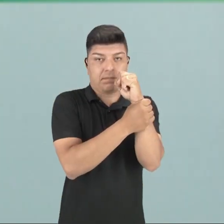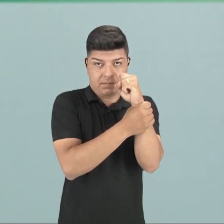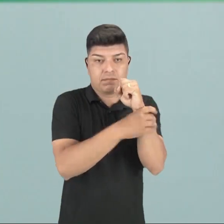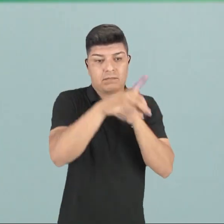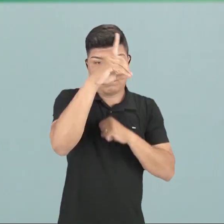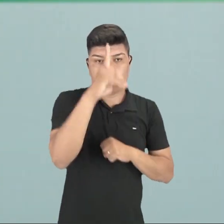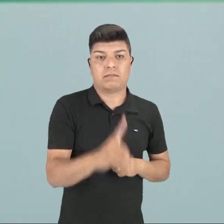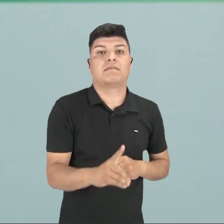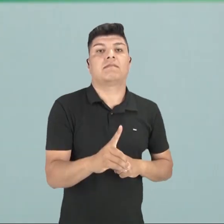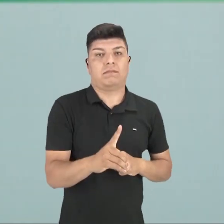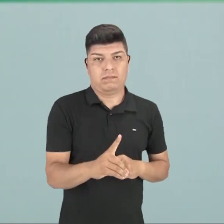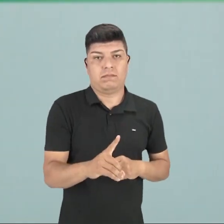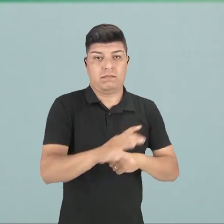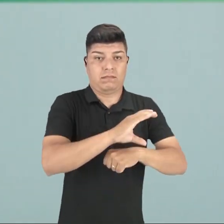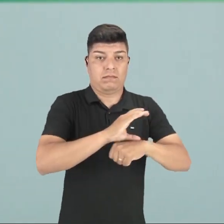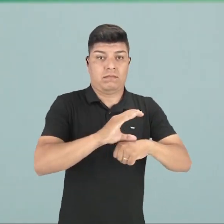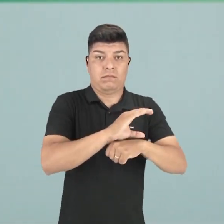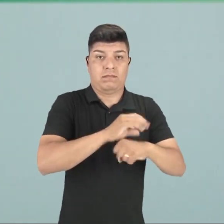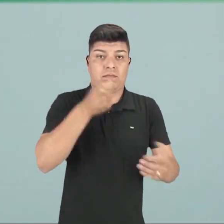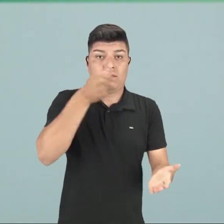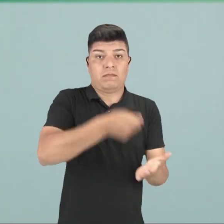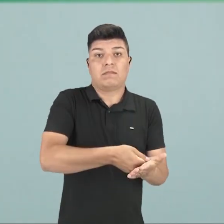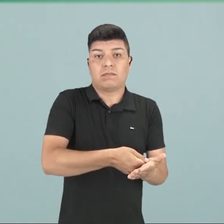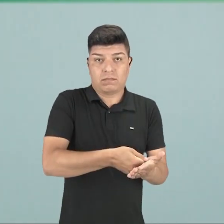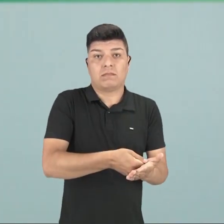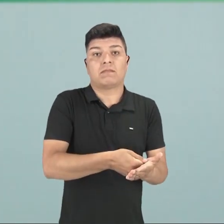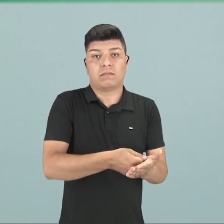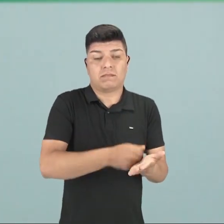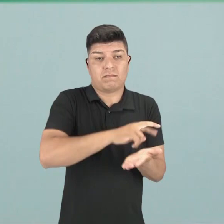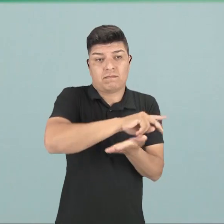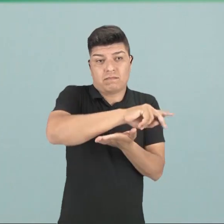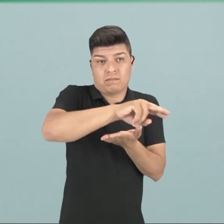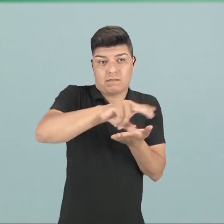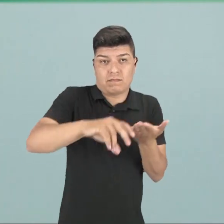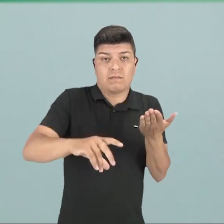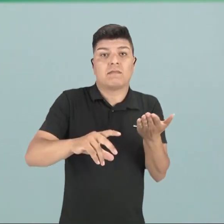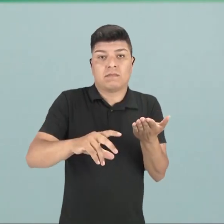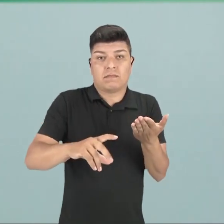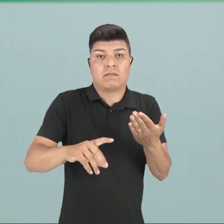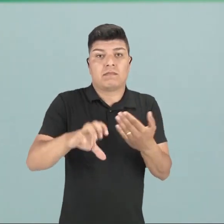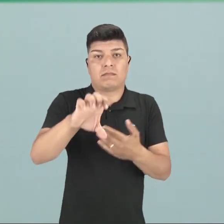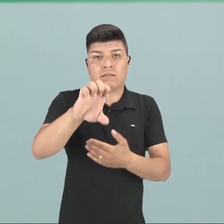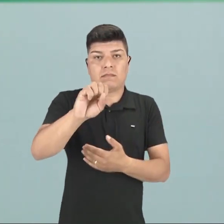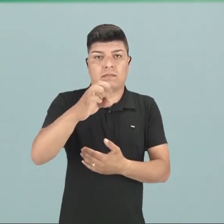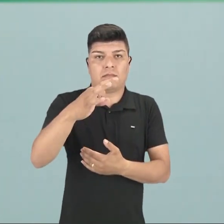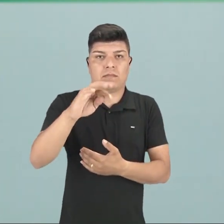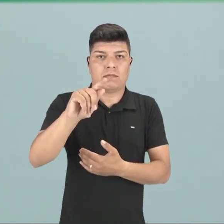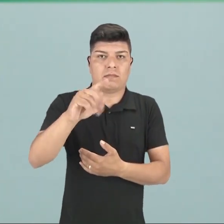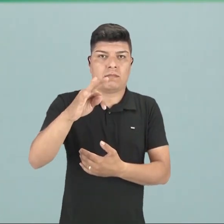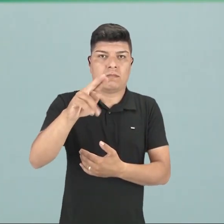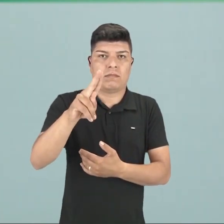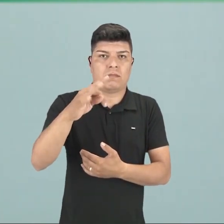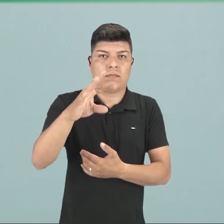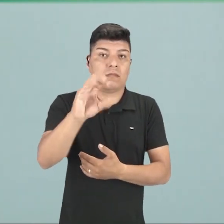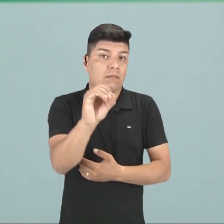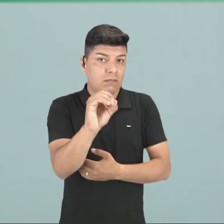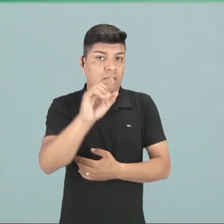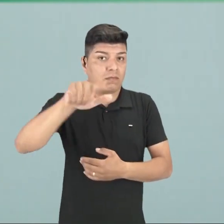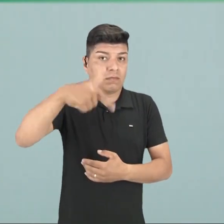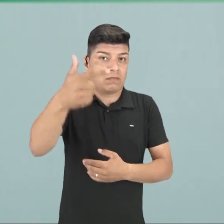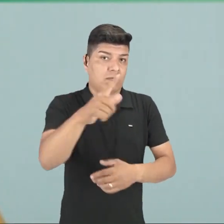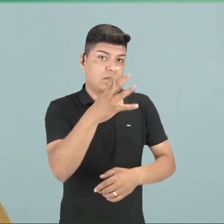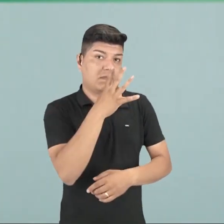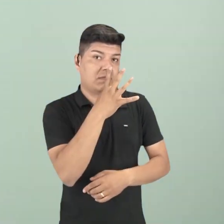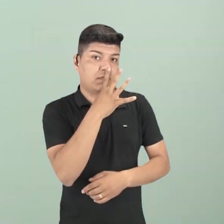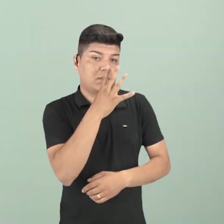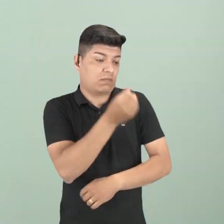esse direito que a Constituição previa. Existem vários tipos de estatuto na nossa sociedade, mas sabendo que vocês aí do outro lado estão